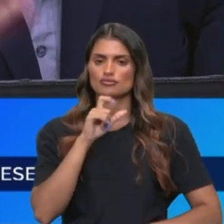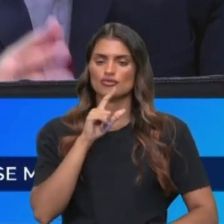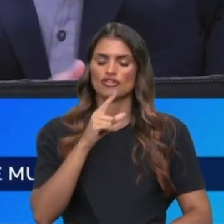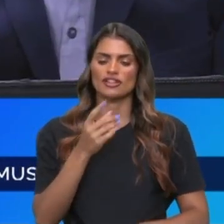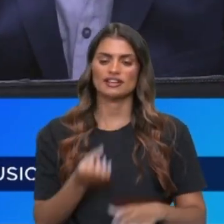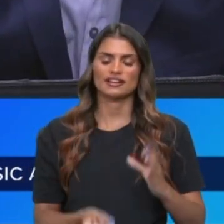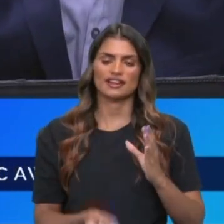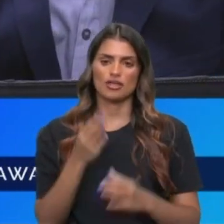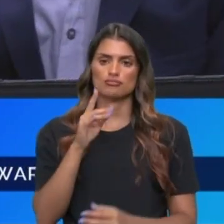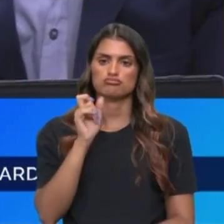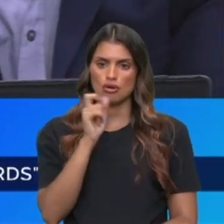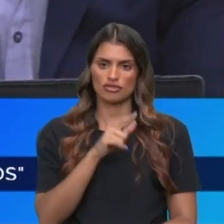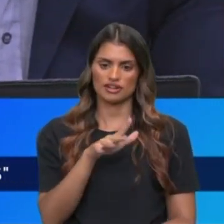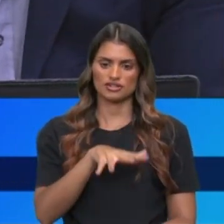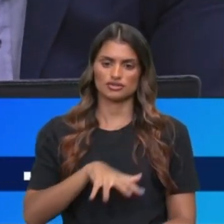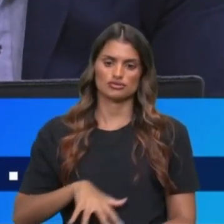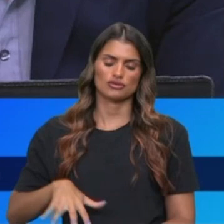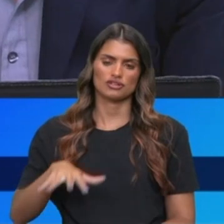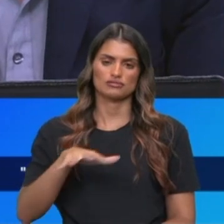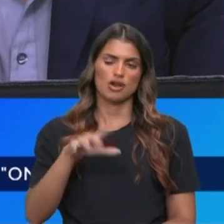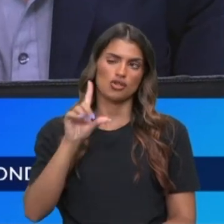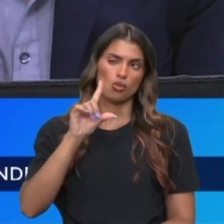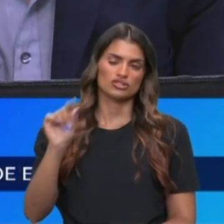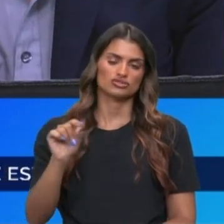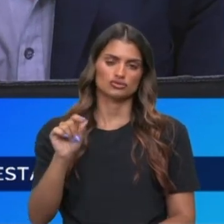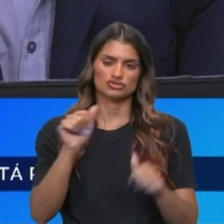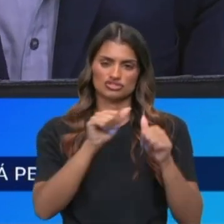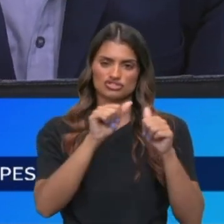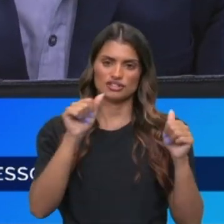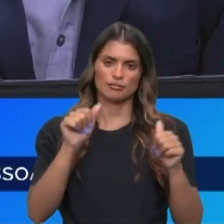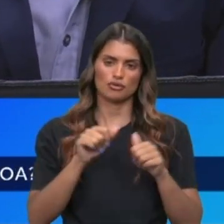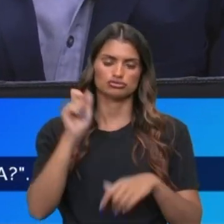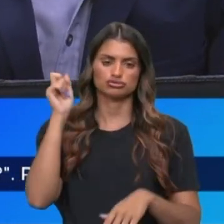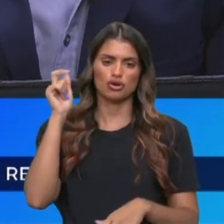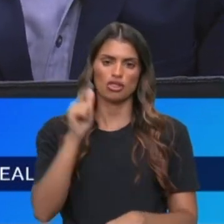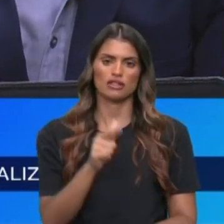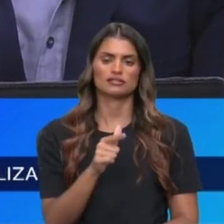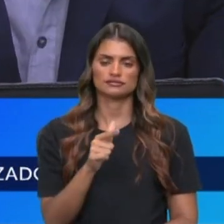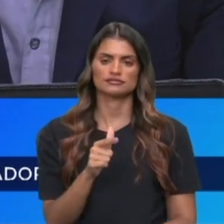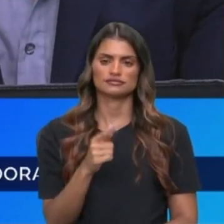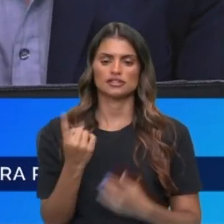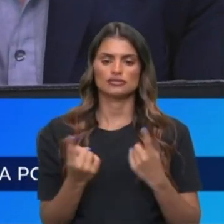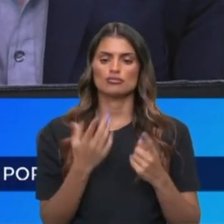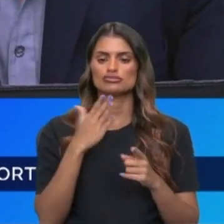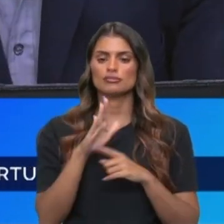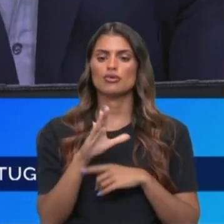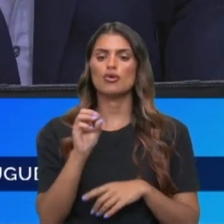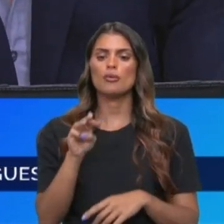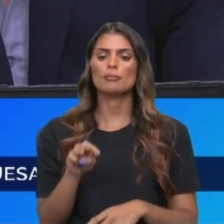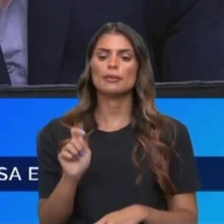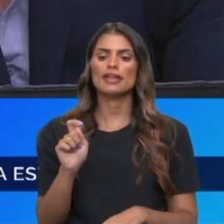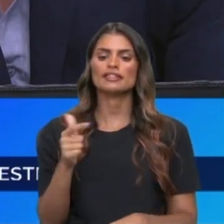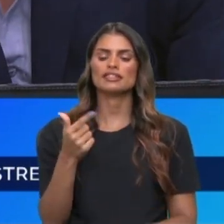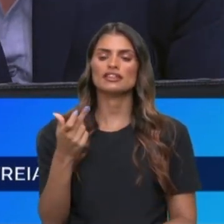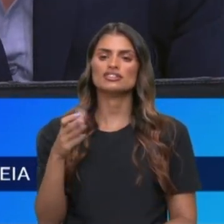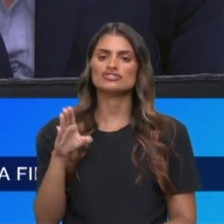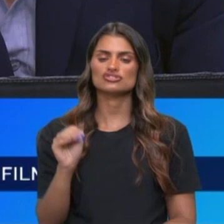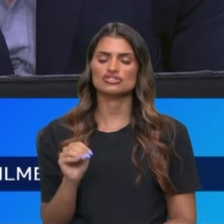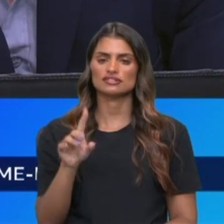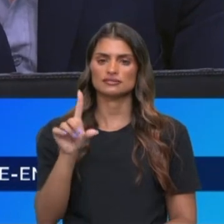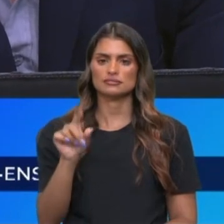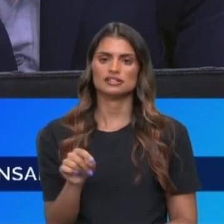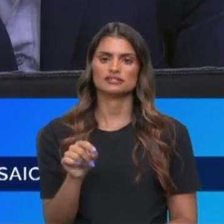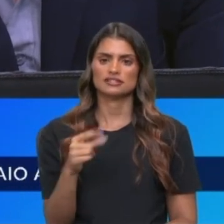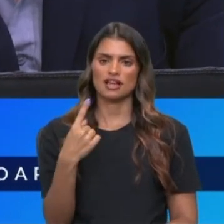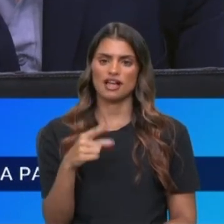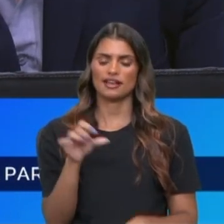criado em zonas mais distantes do Sistema Solar, em zonas onde, por exemplo, estão os cometas. Cometas que também têm muita